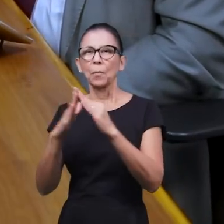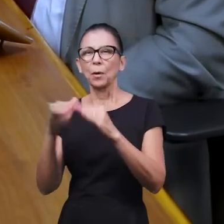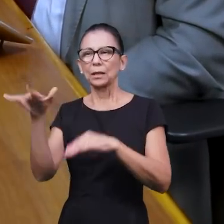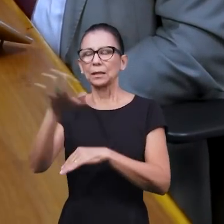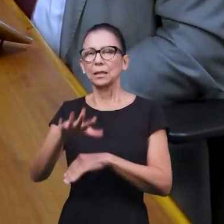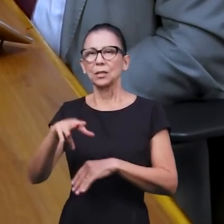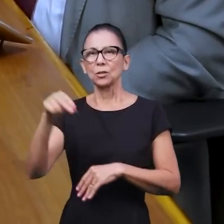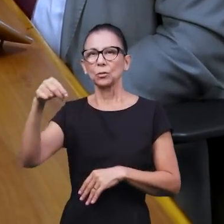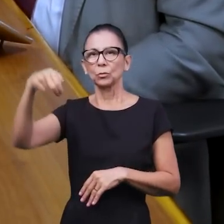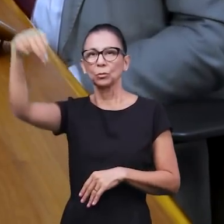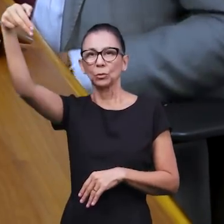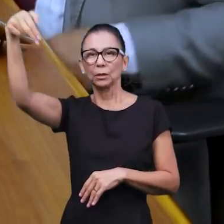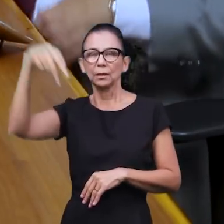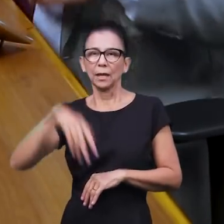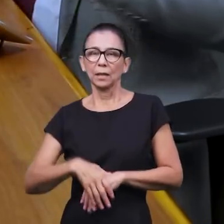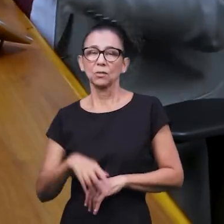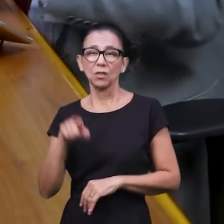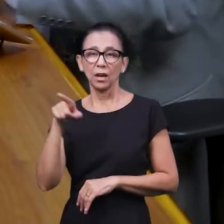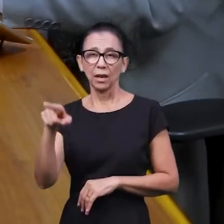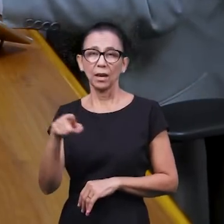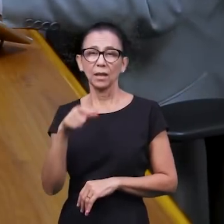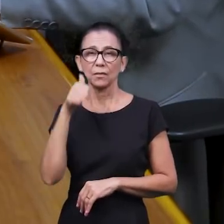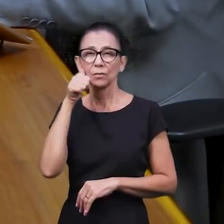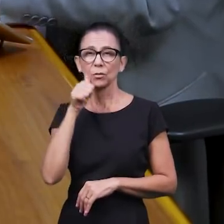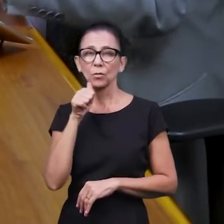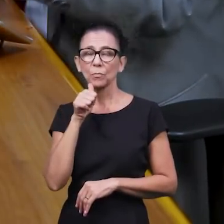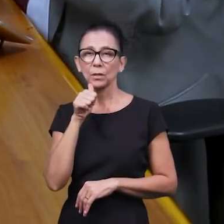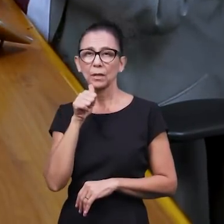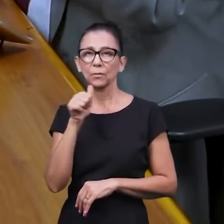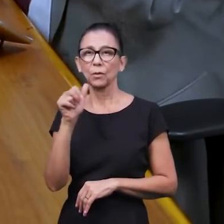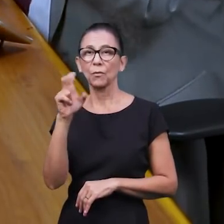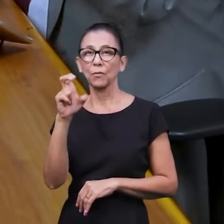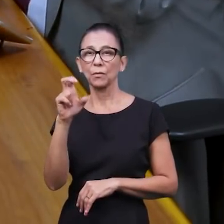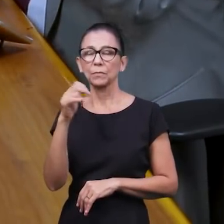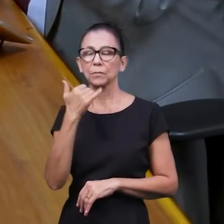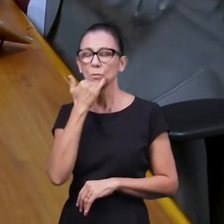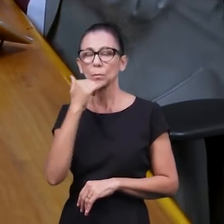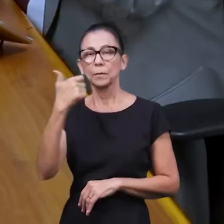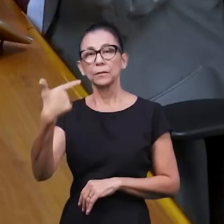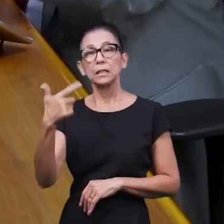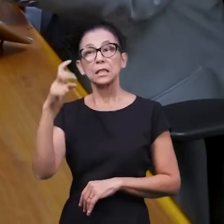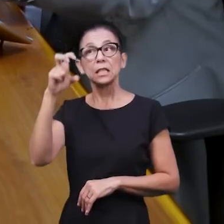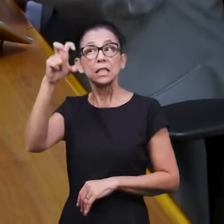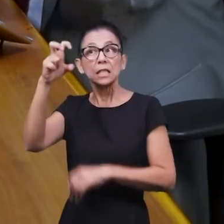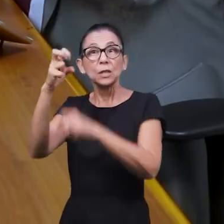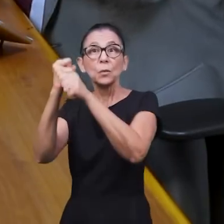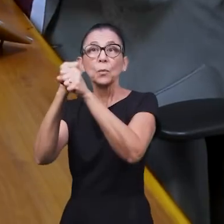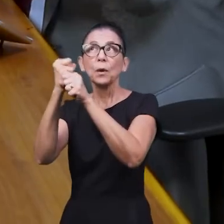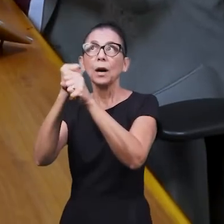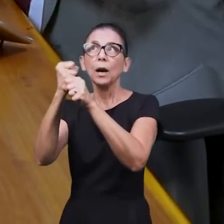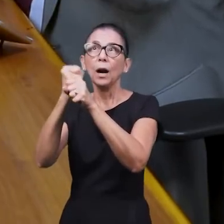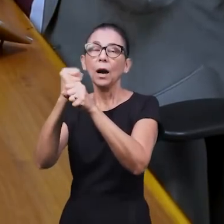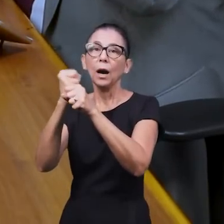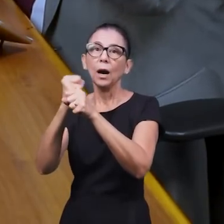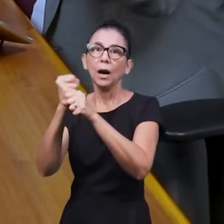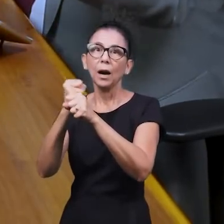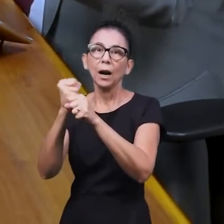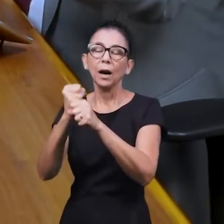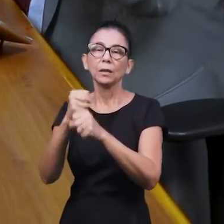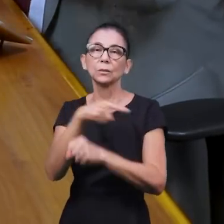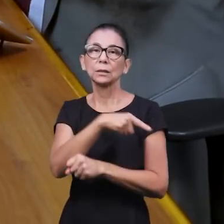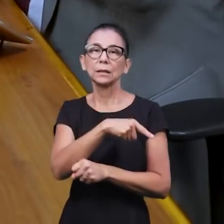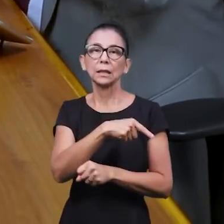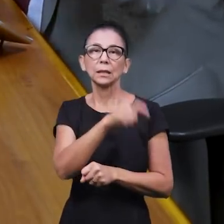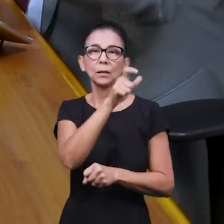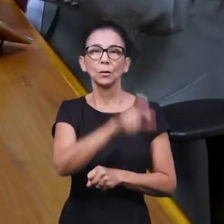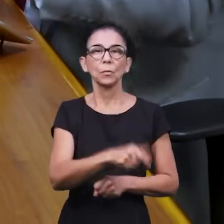marido. E ele era uma pessoa muito boa, muito agradável, então ele a levava para a madrugada, ficava esperando, levava para o